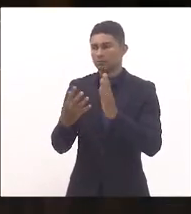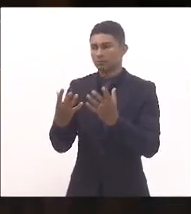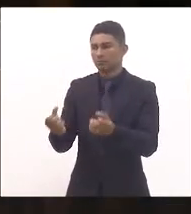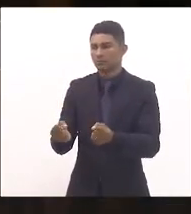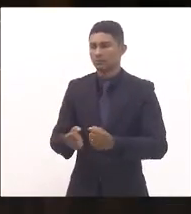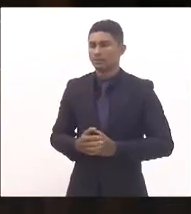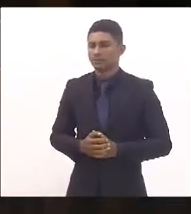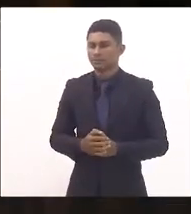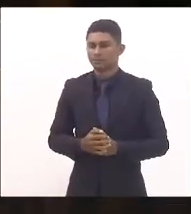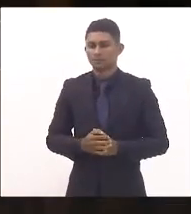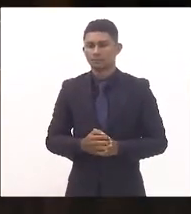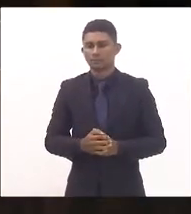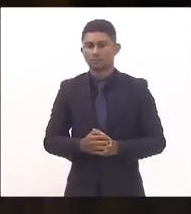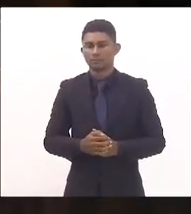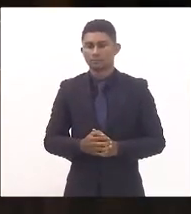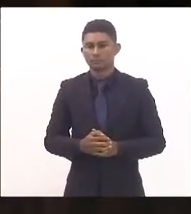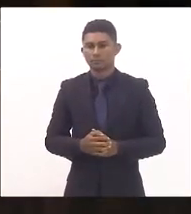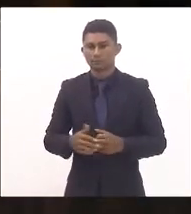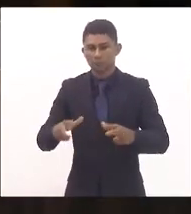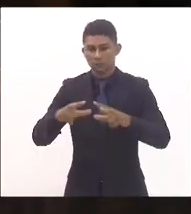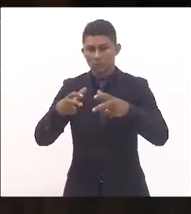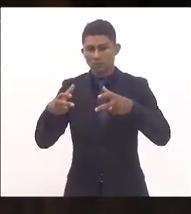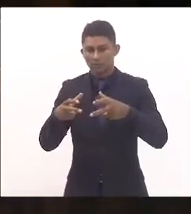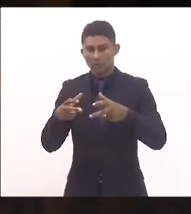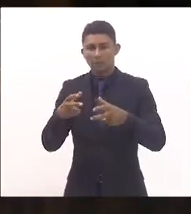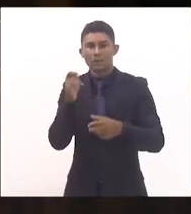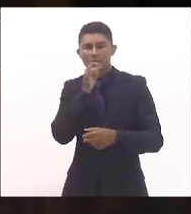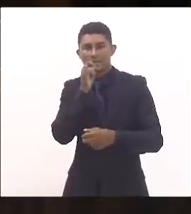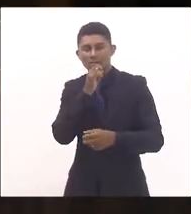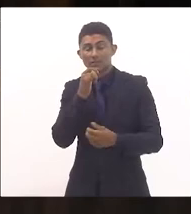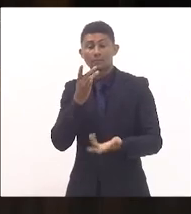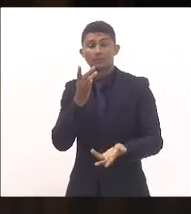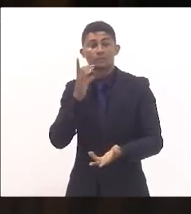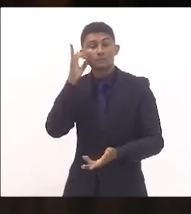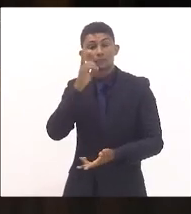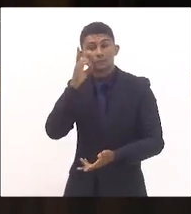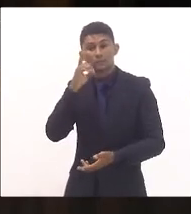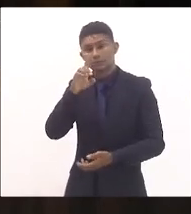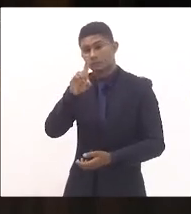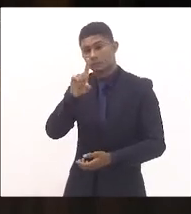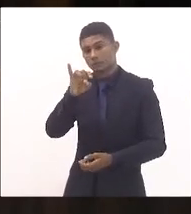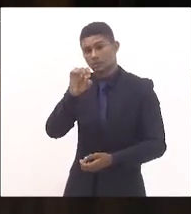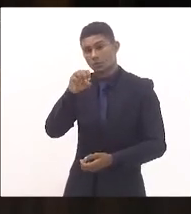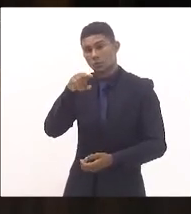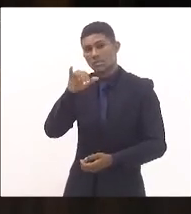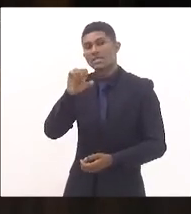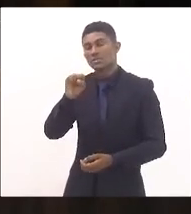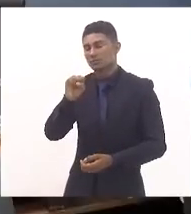Energias, deputado Dionísio Lins. Remoçado.